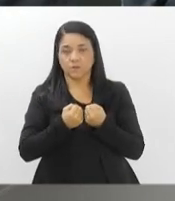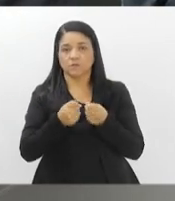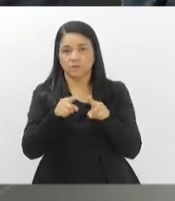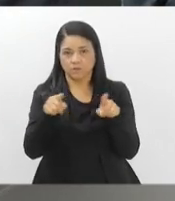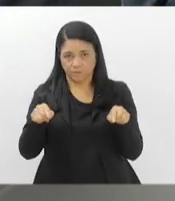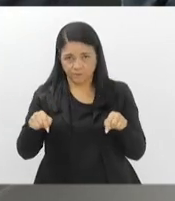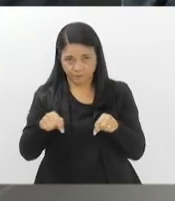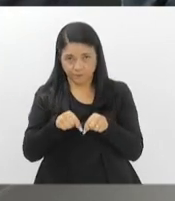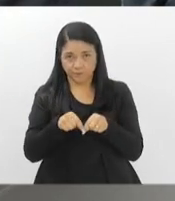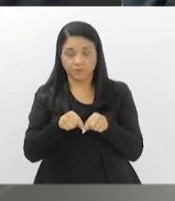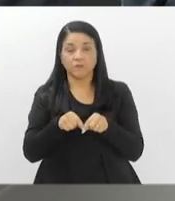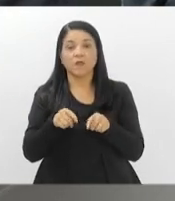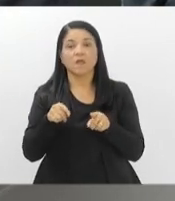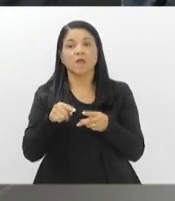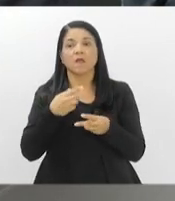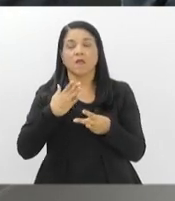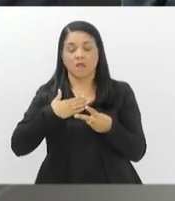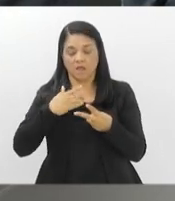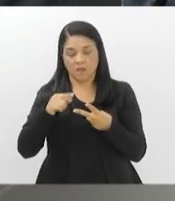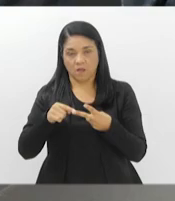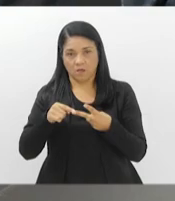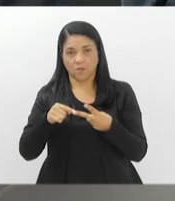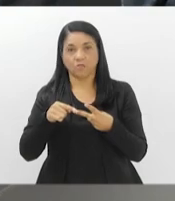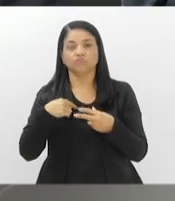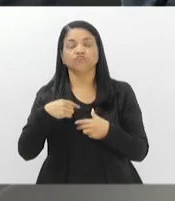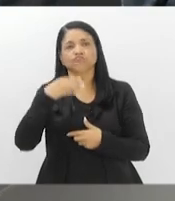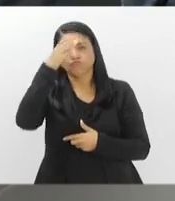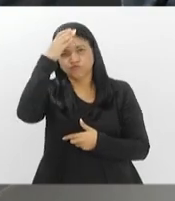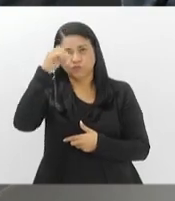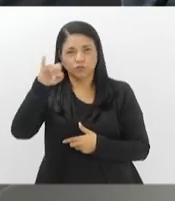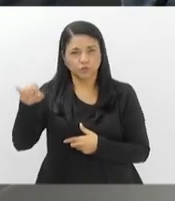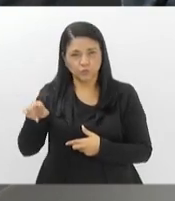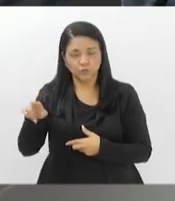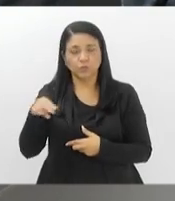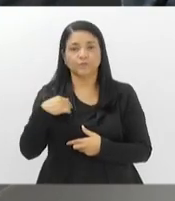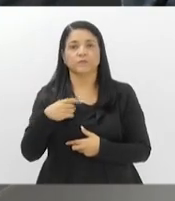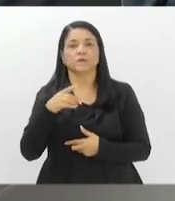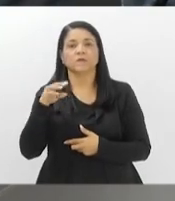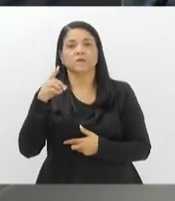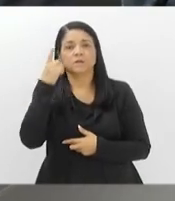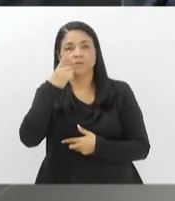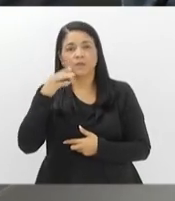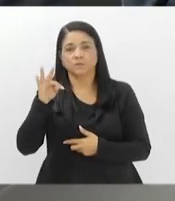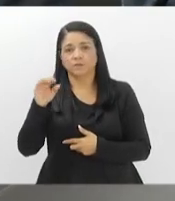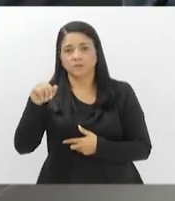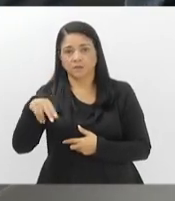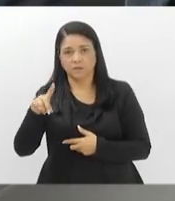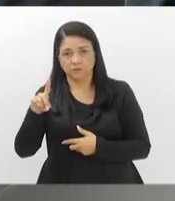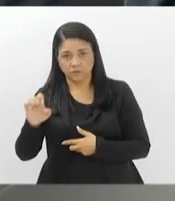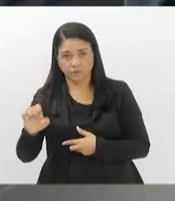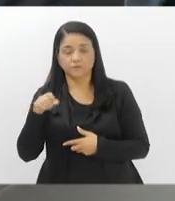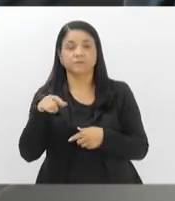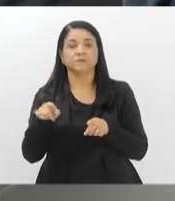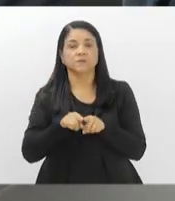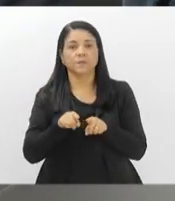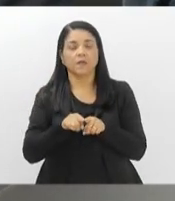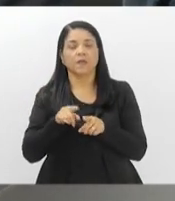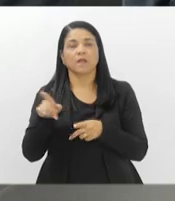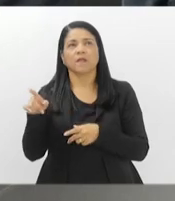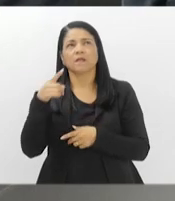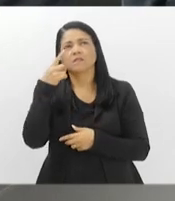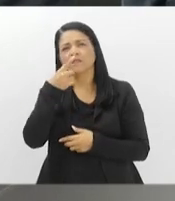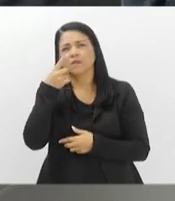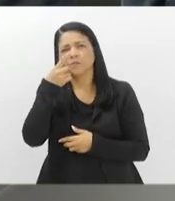e também eh eu deputada taju Deputado tandes tivemos também eh o deputado